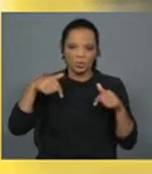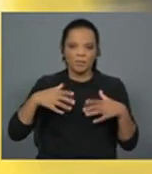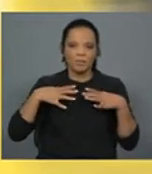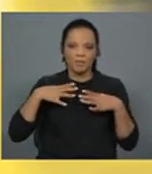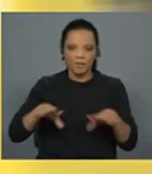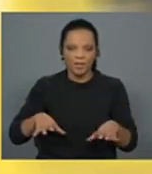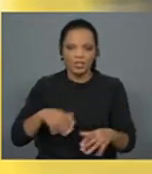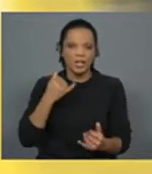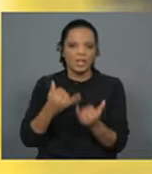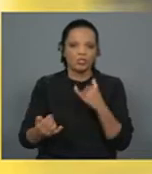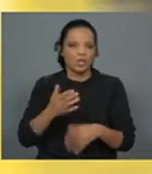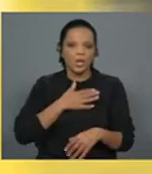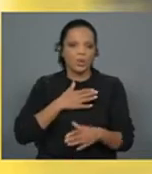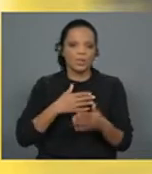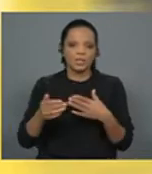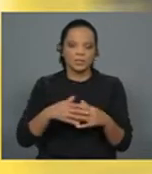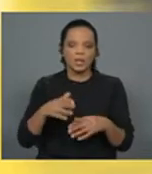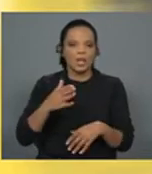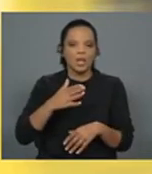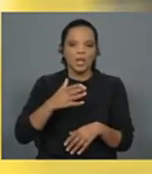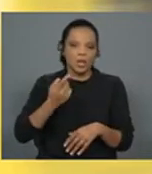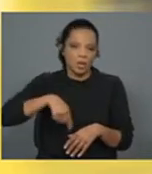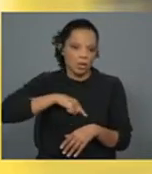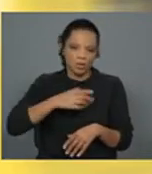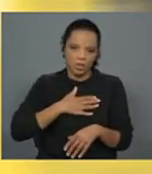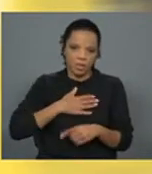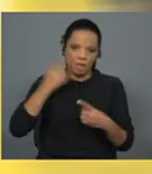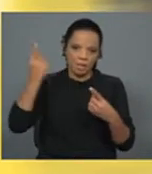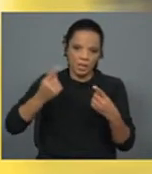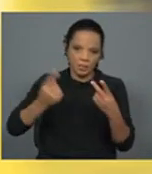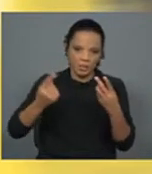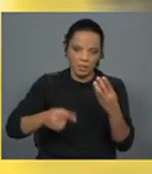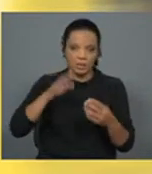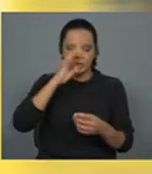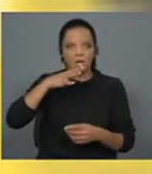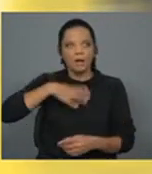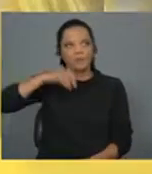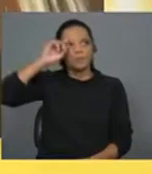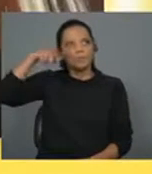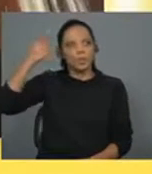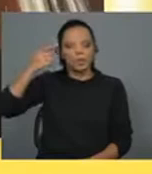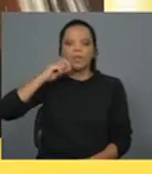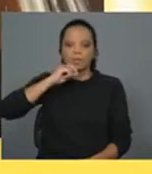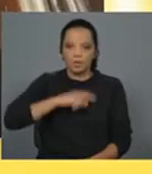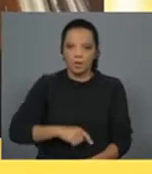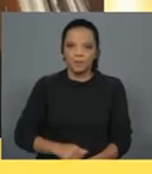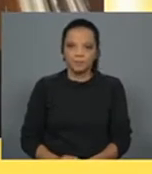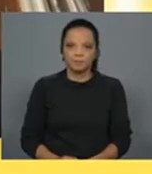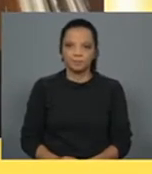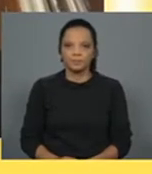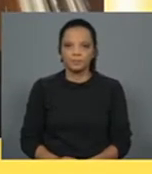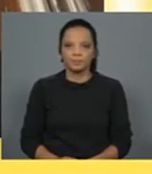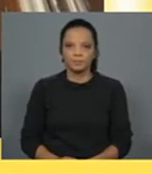é? Mas não queremos impingir isso a ninguém, mas quem quiser saber, ter possibilidade de o saber. E já agora